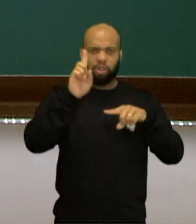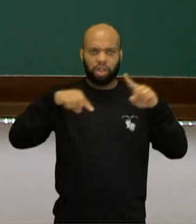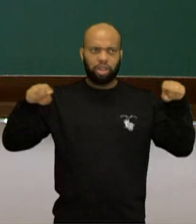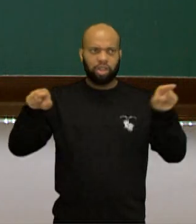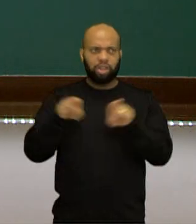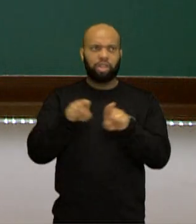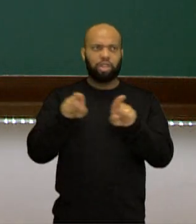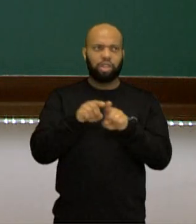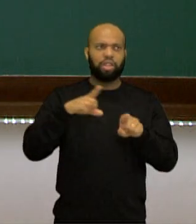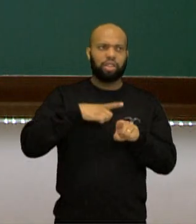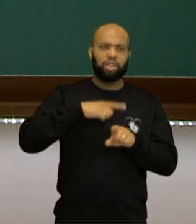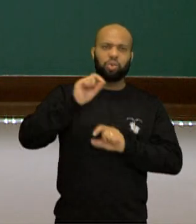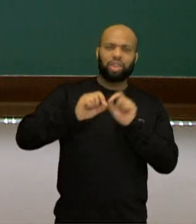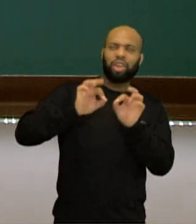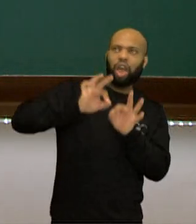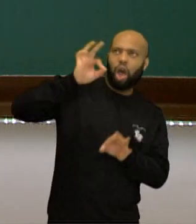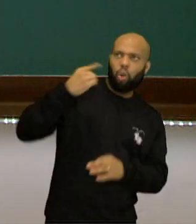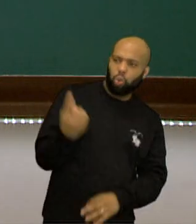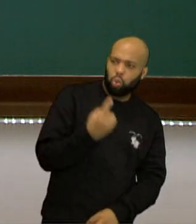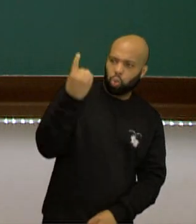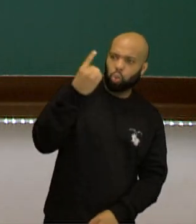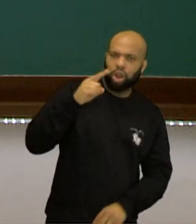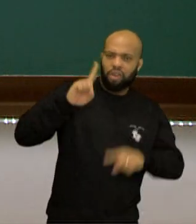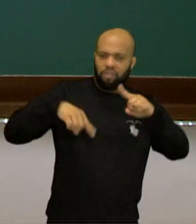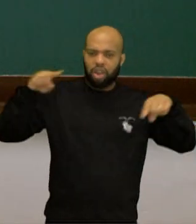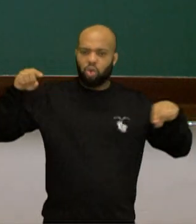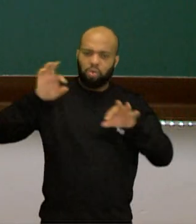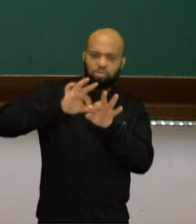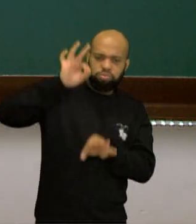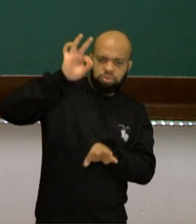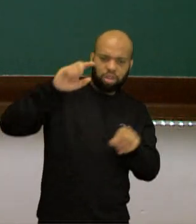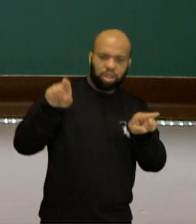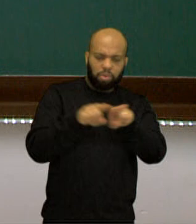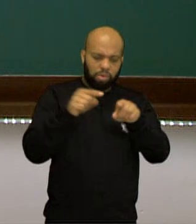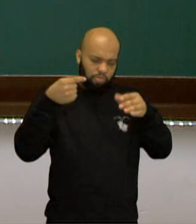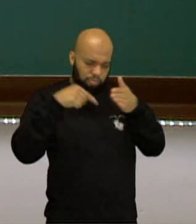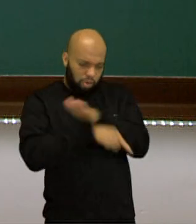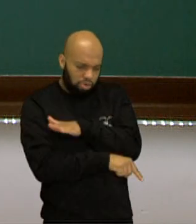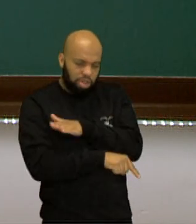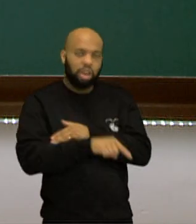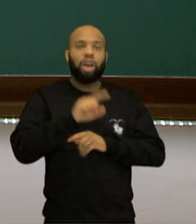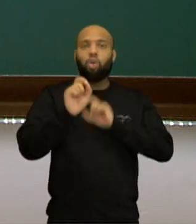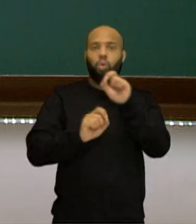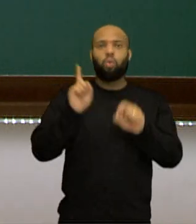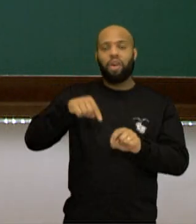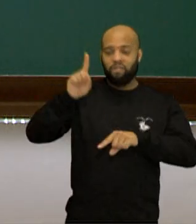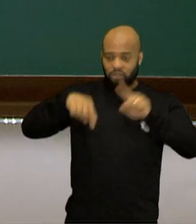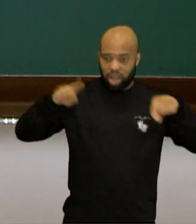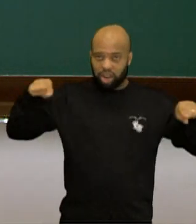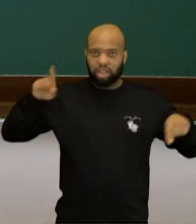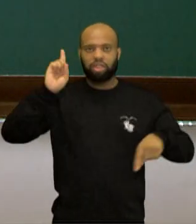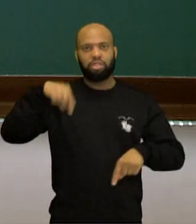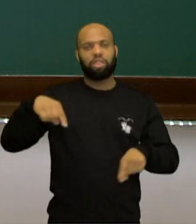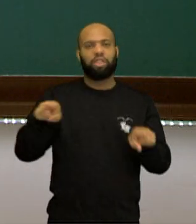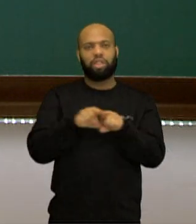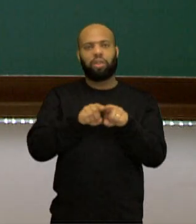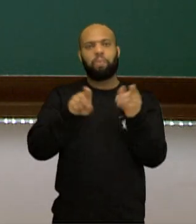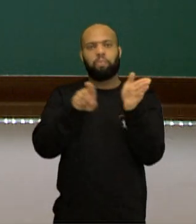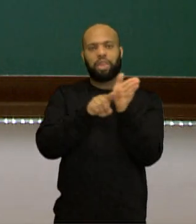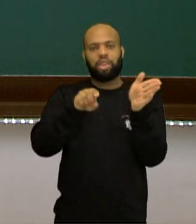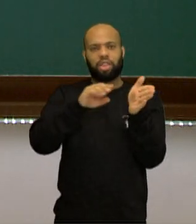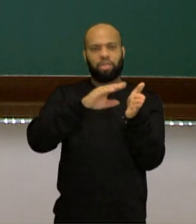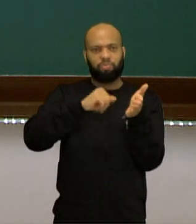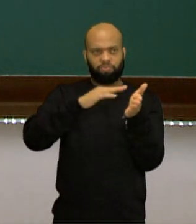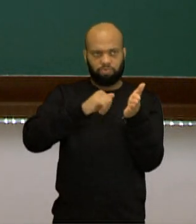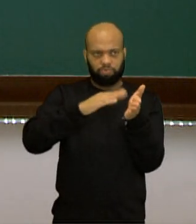a variação de altitude, calcule a variação de profundidade. Perguntou a variação de alguma coisa? Vai remeter a ideia da subtração